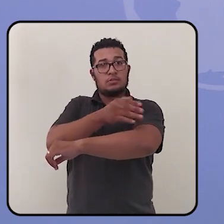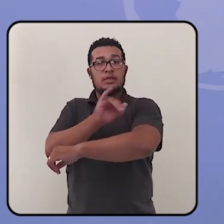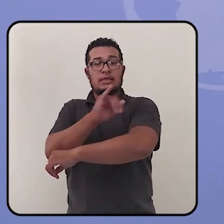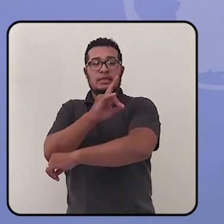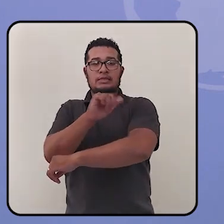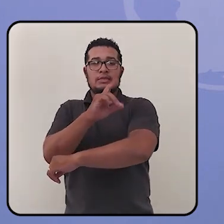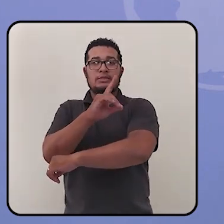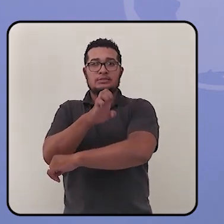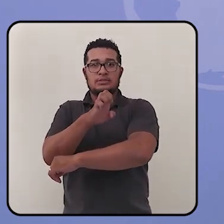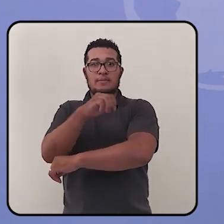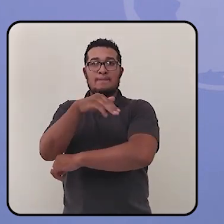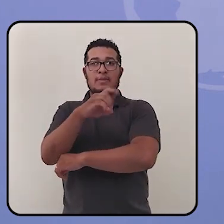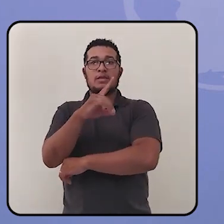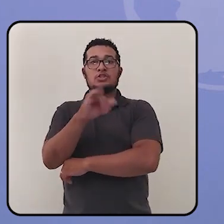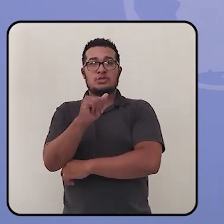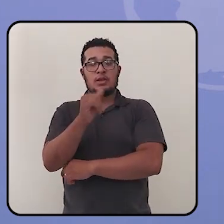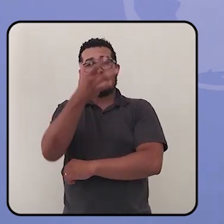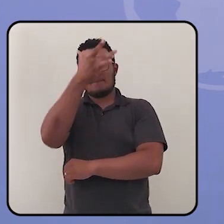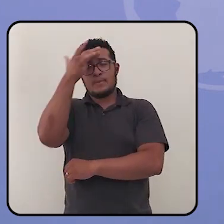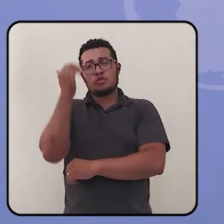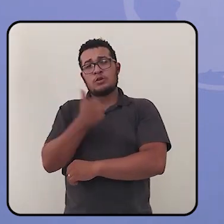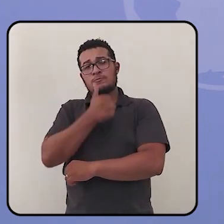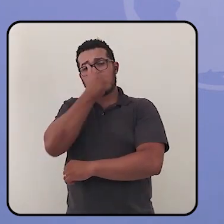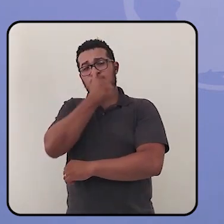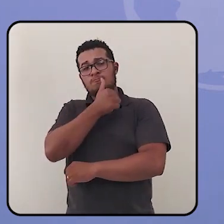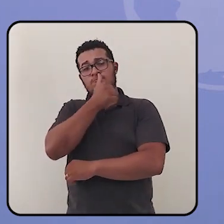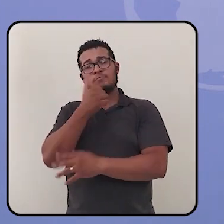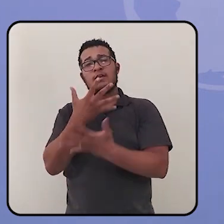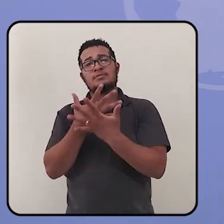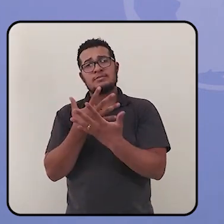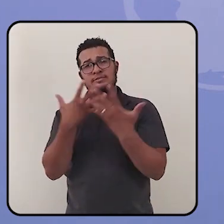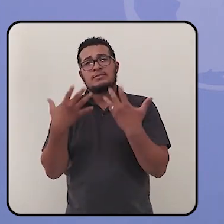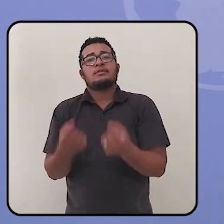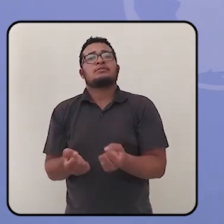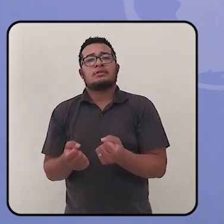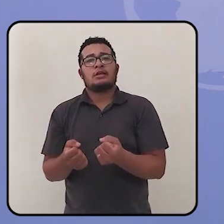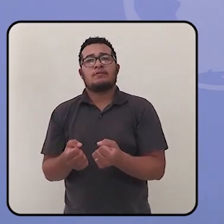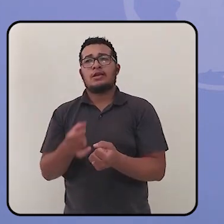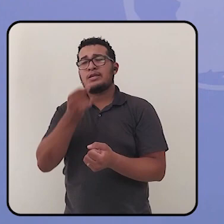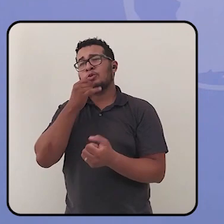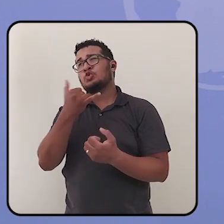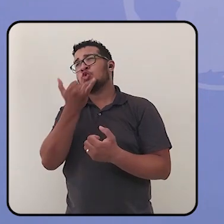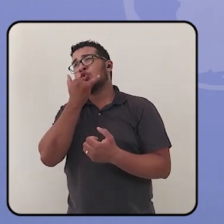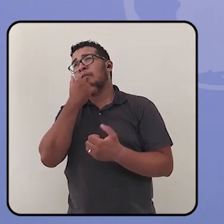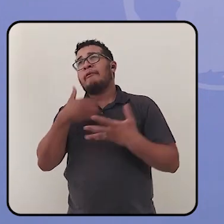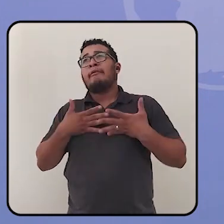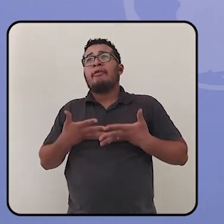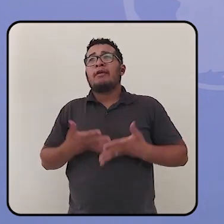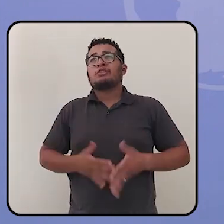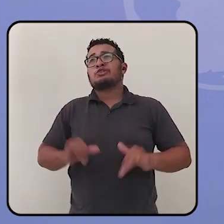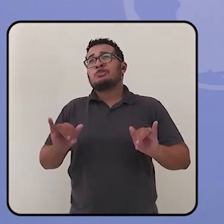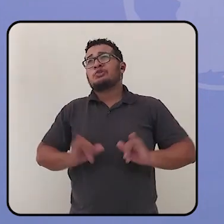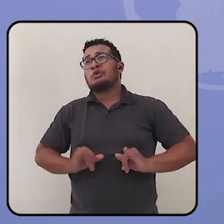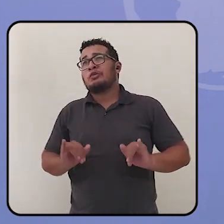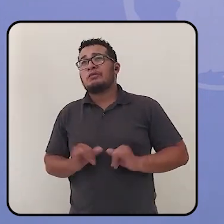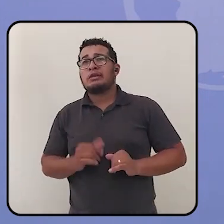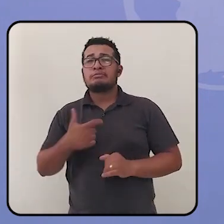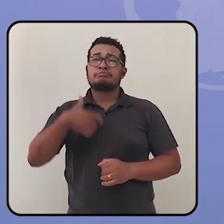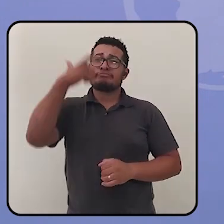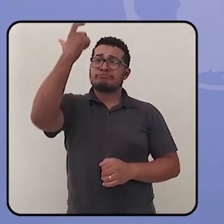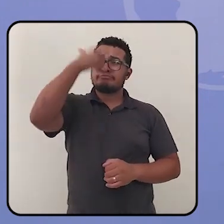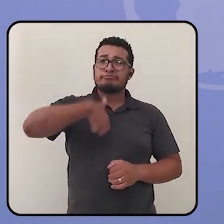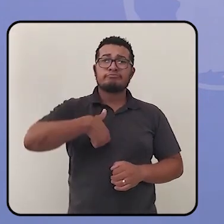as pessoas aceitavam o seu destino sem questionar a eu nasci para sofrer e aí eu sou assim mesmo